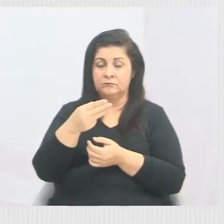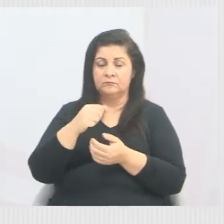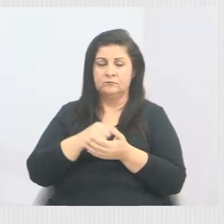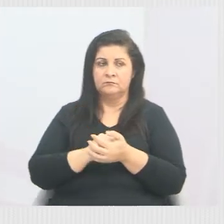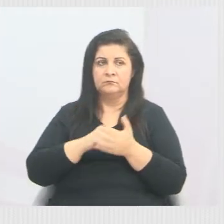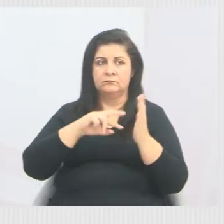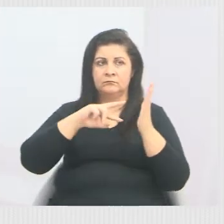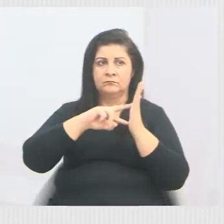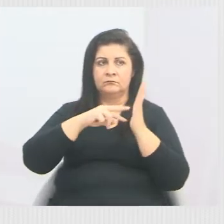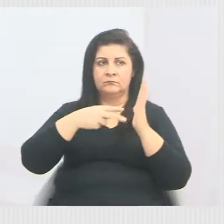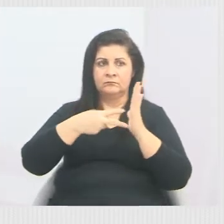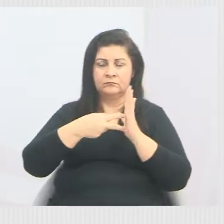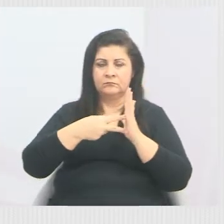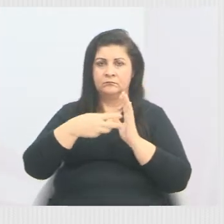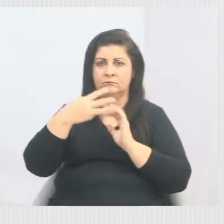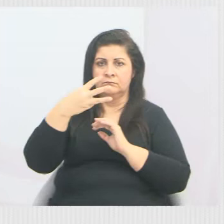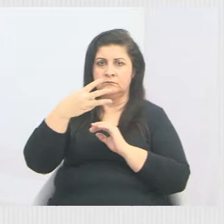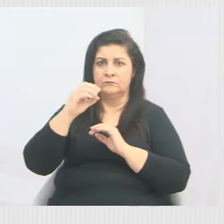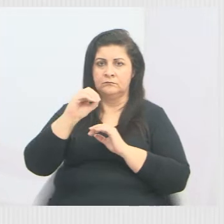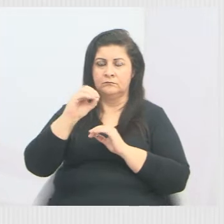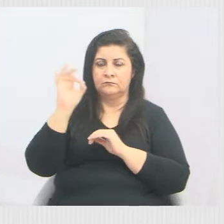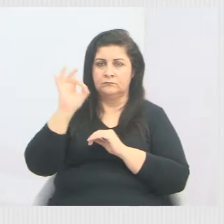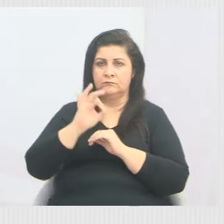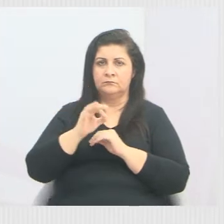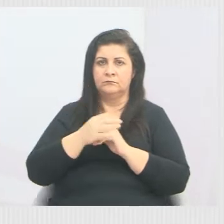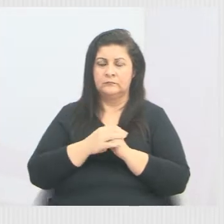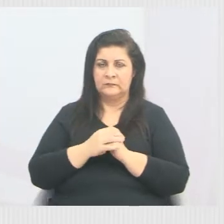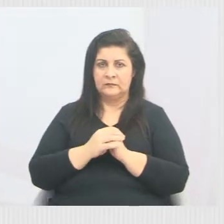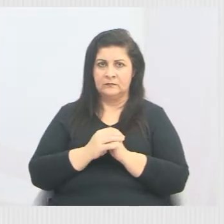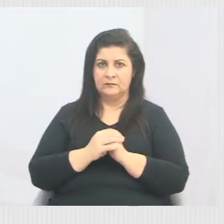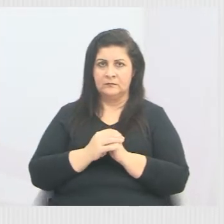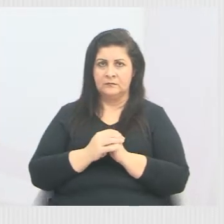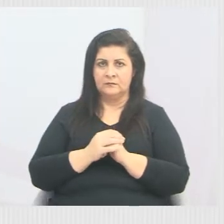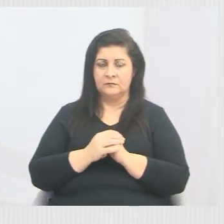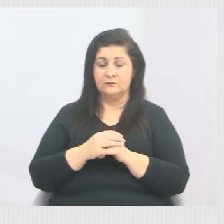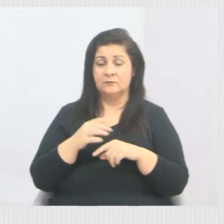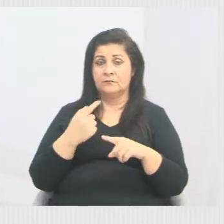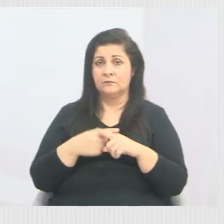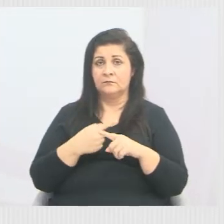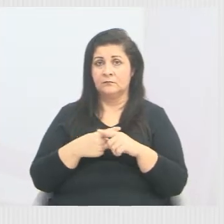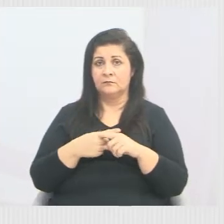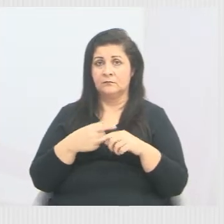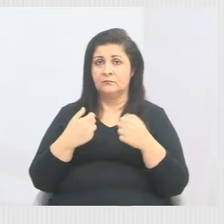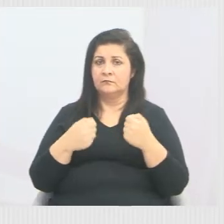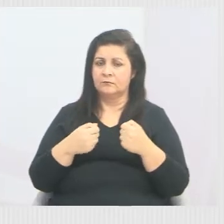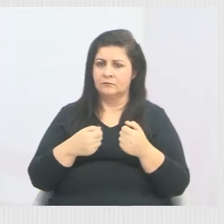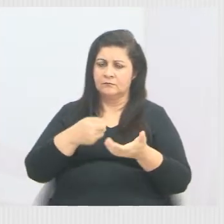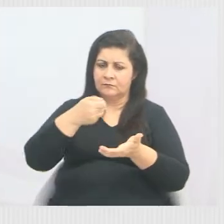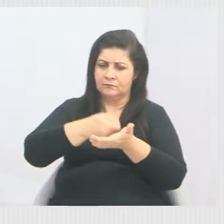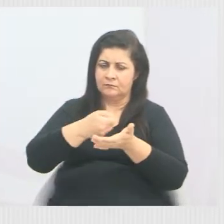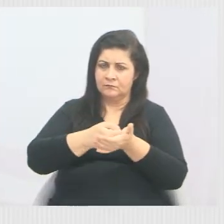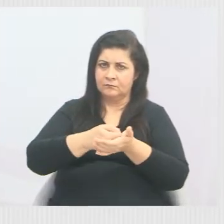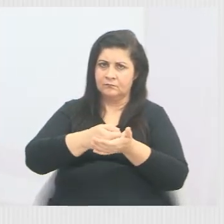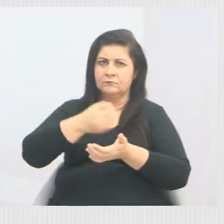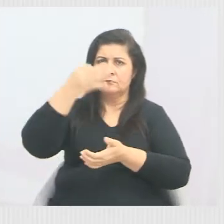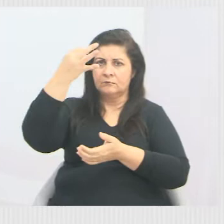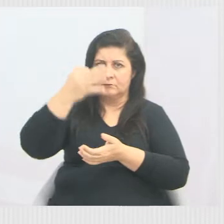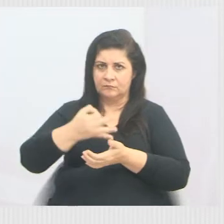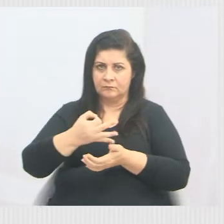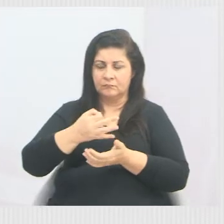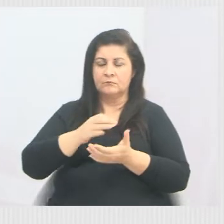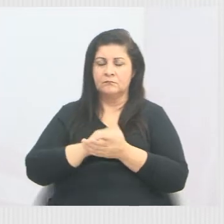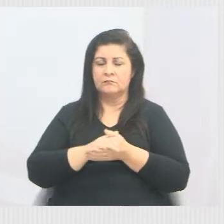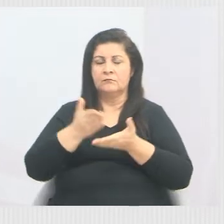11.235.000, também praticamente atingindo a meta. Sim, porque o município está em dia com as suas contas, então ele vai chegar dentro